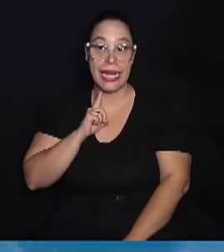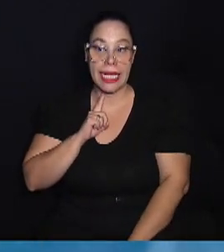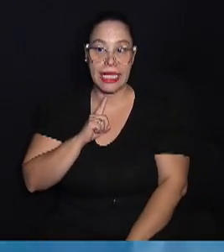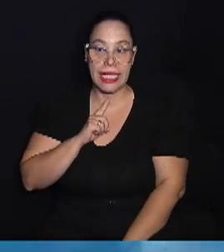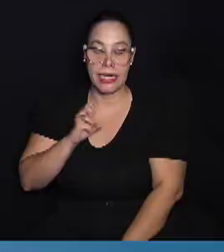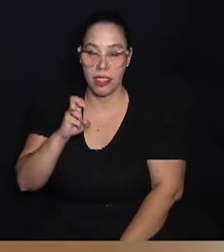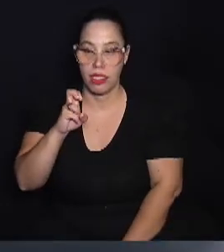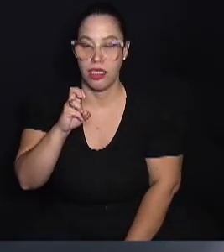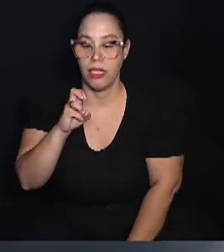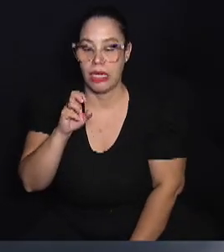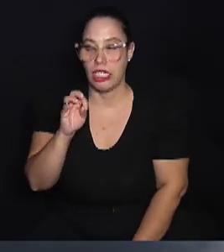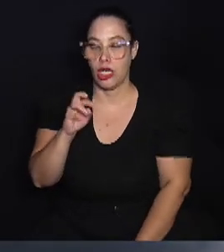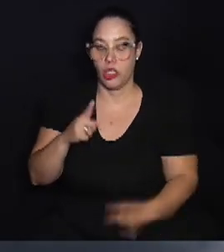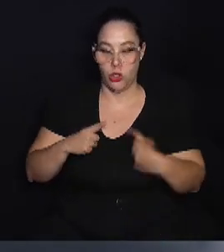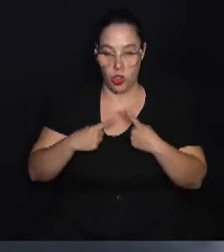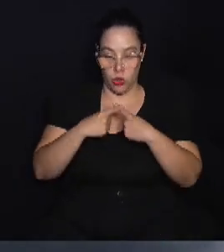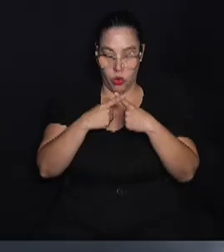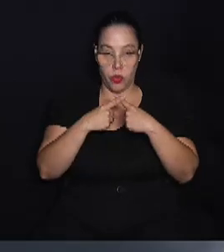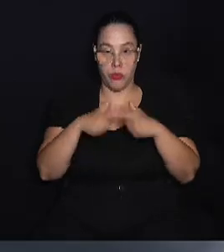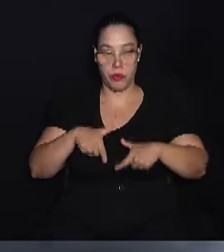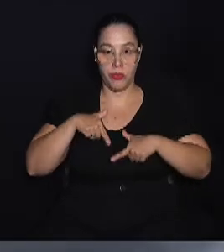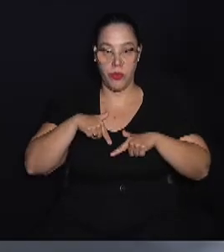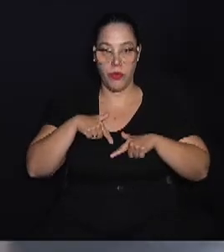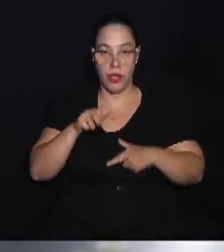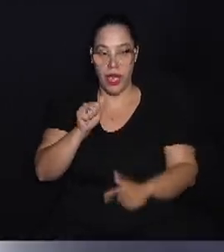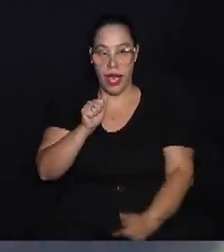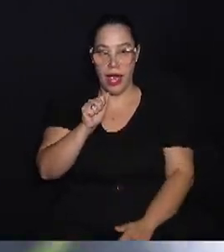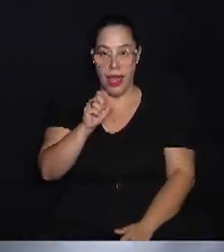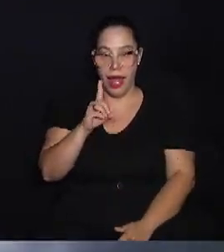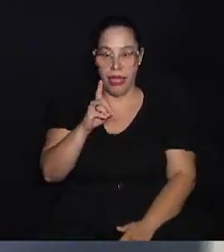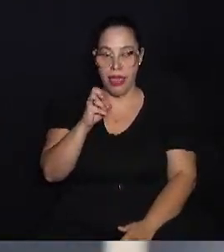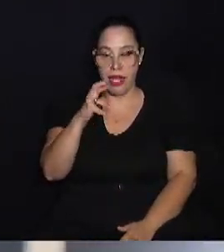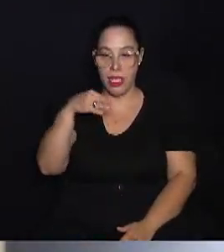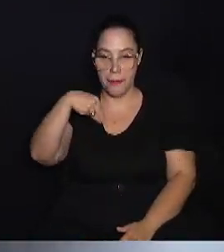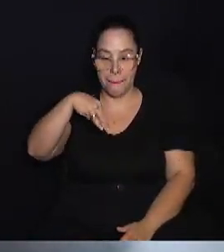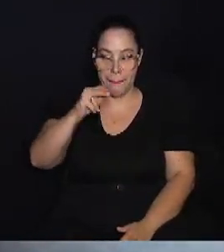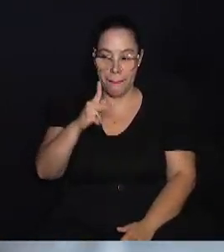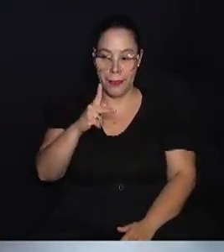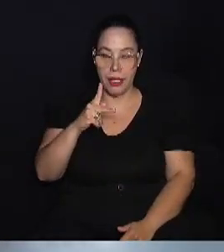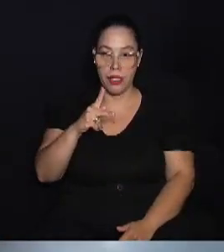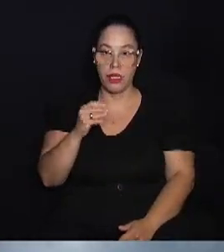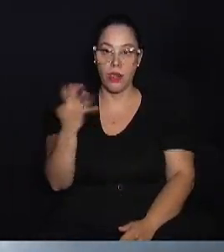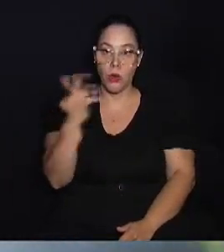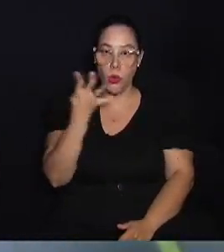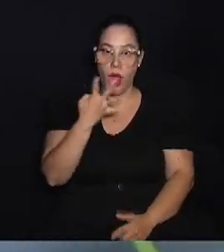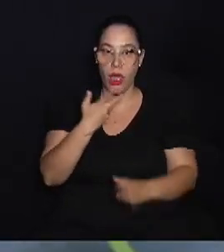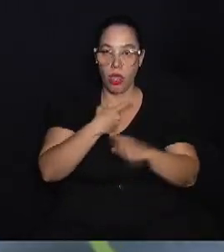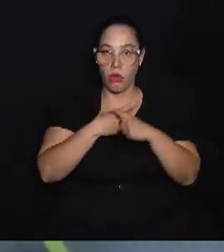com 5 títulos, e em seguida vem a ADCamp, com 4 conquistas.